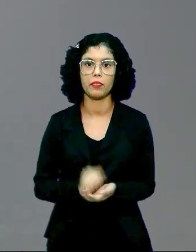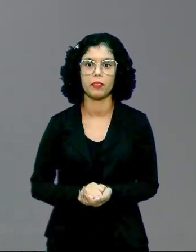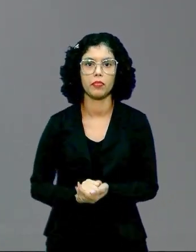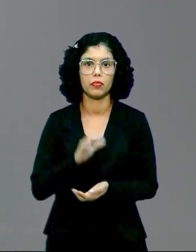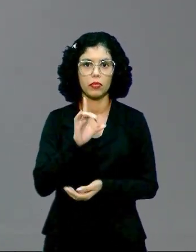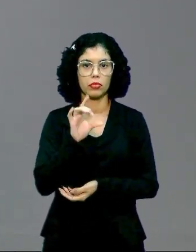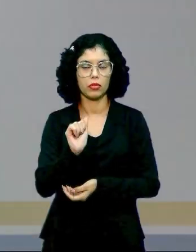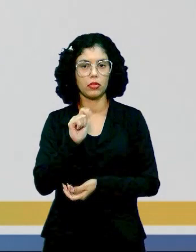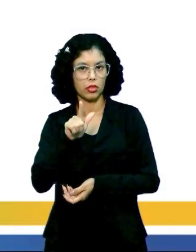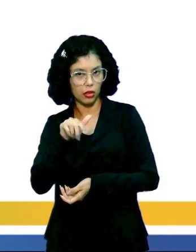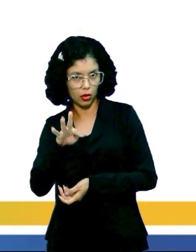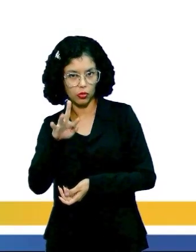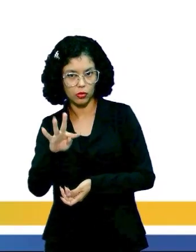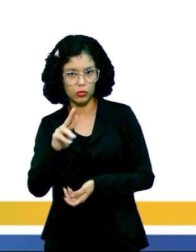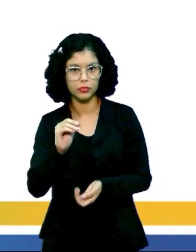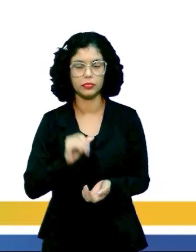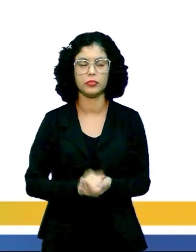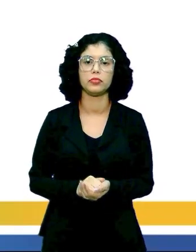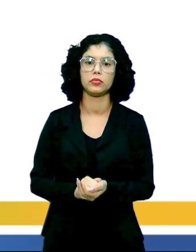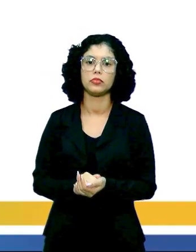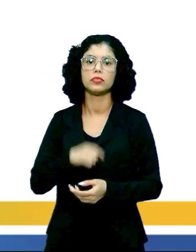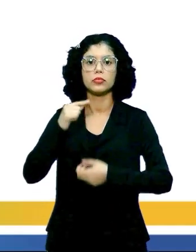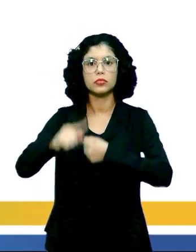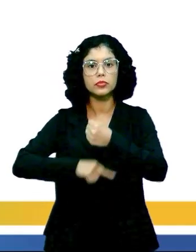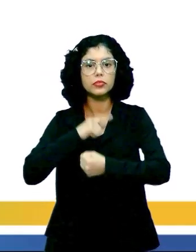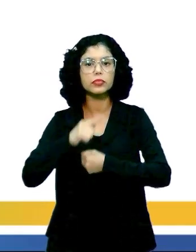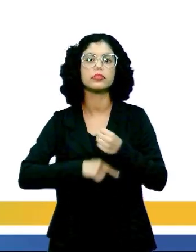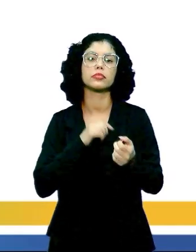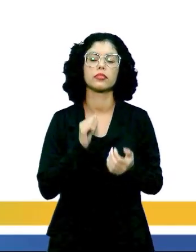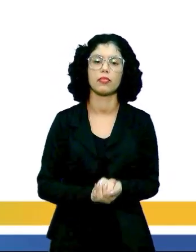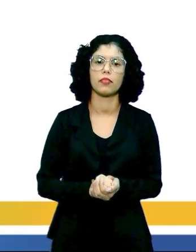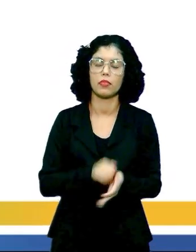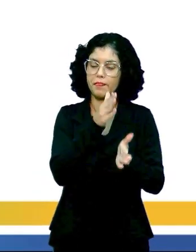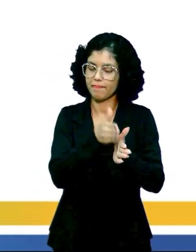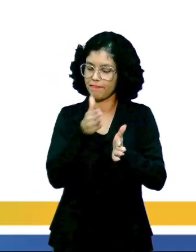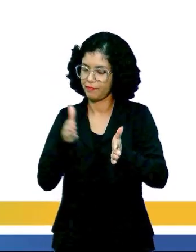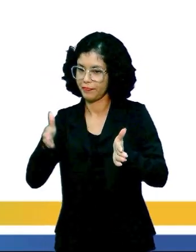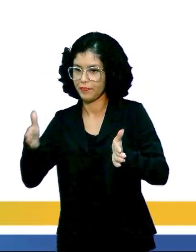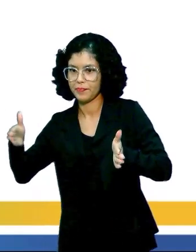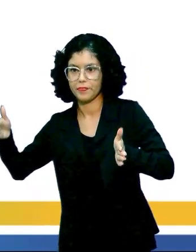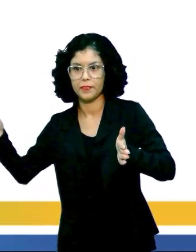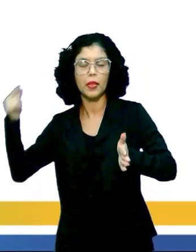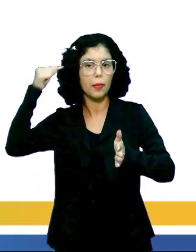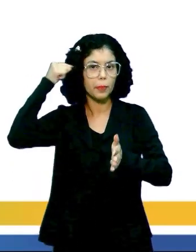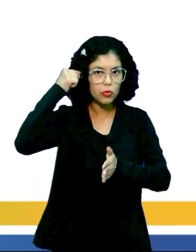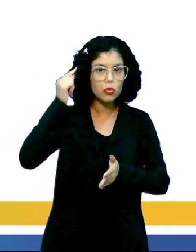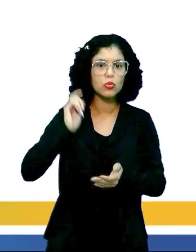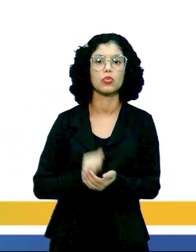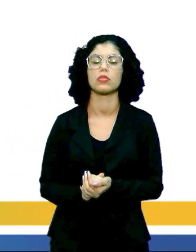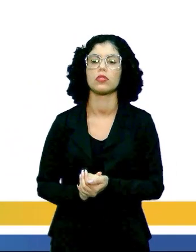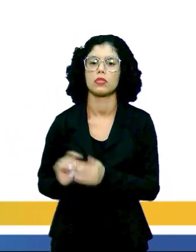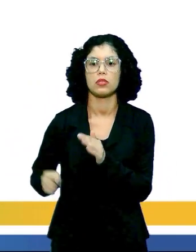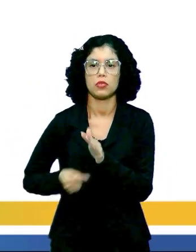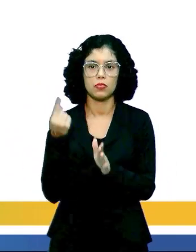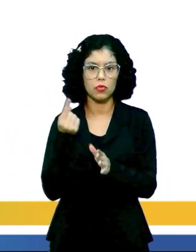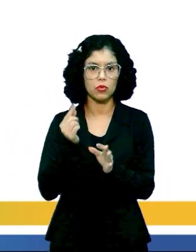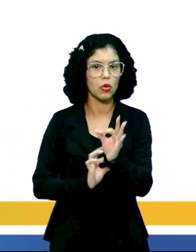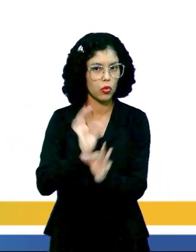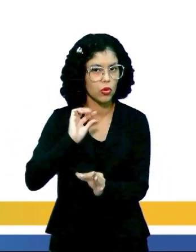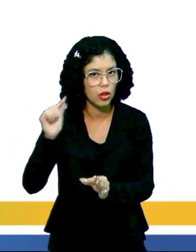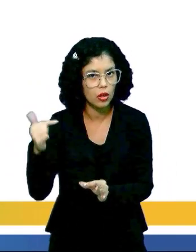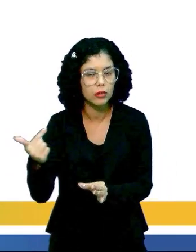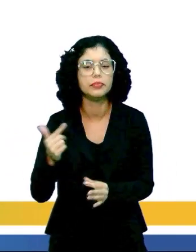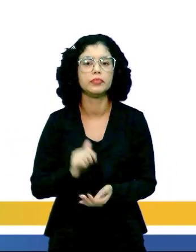de Dalton. Lembrando que os modelos atômicos eles seguem uma sequência lógica, Então um modelo foi corrigindo o